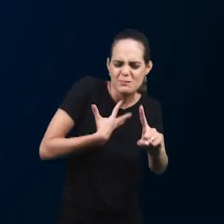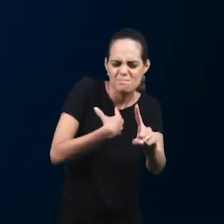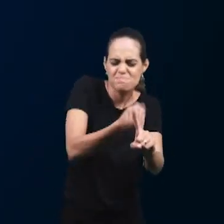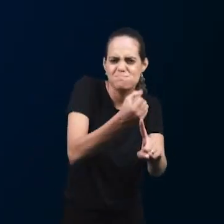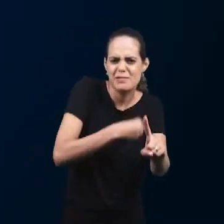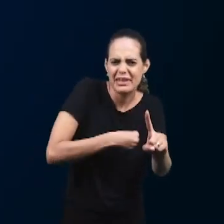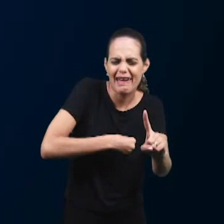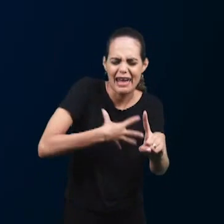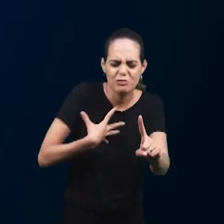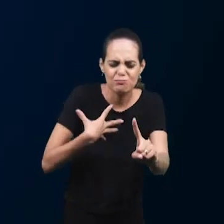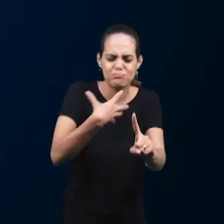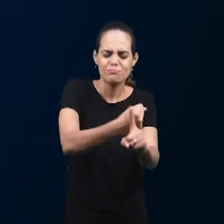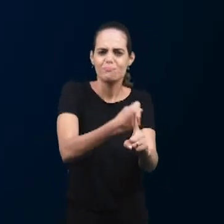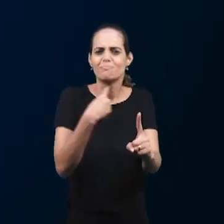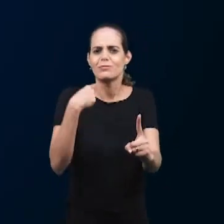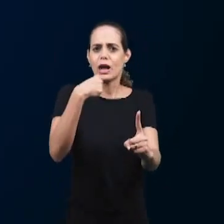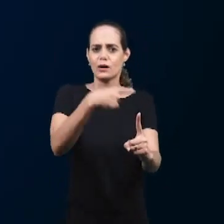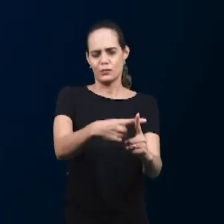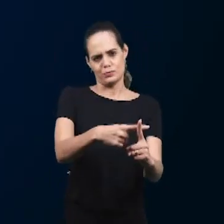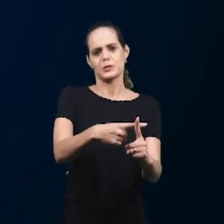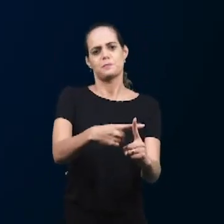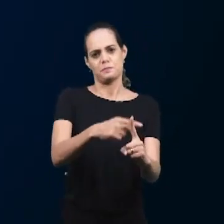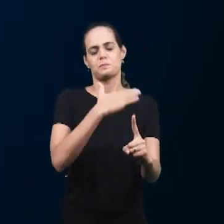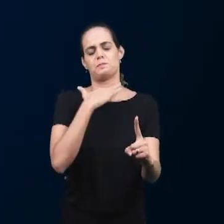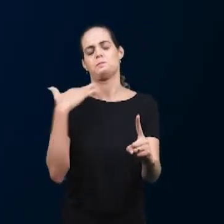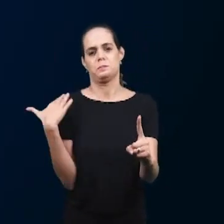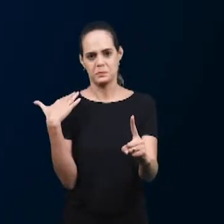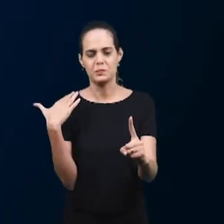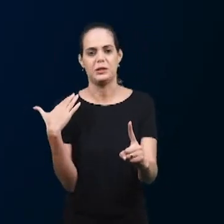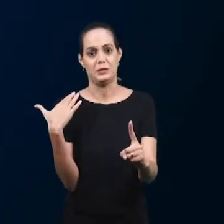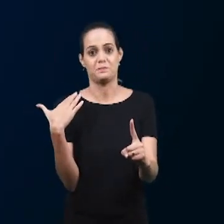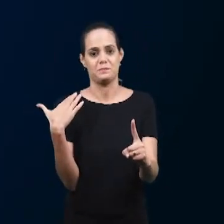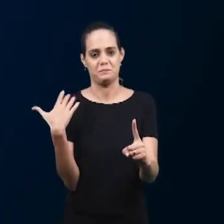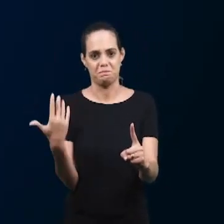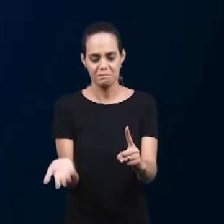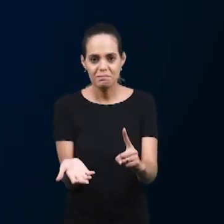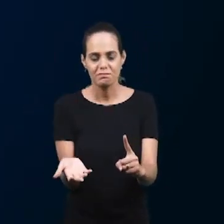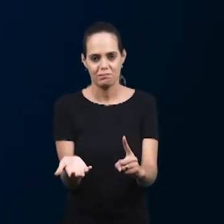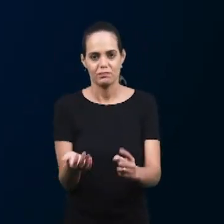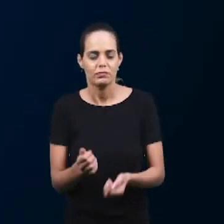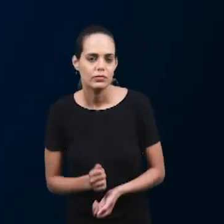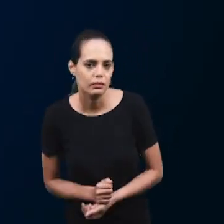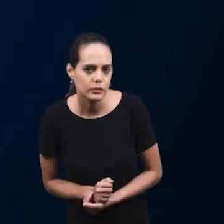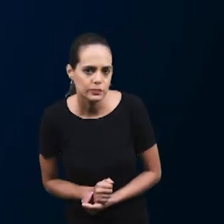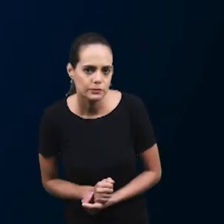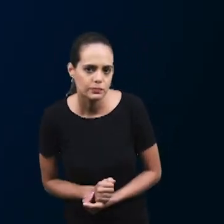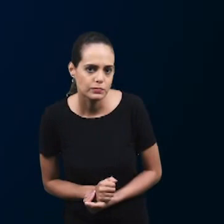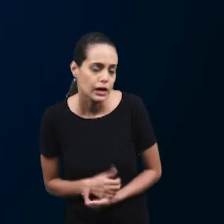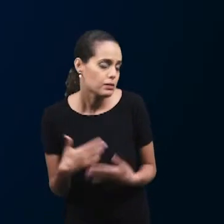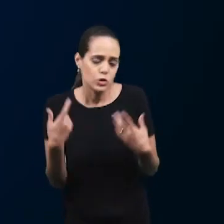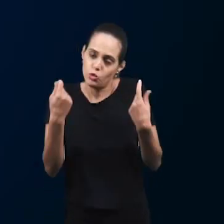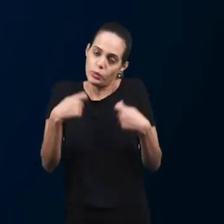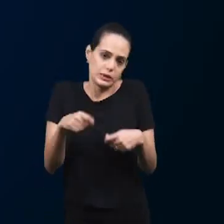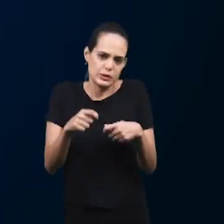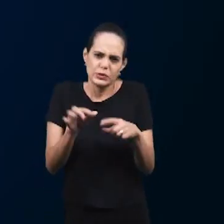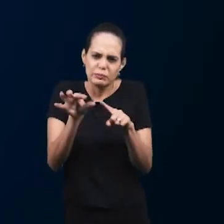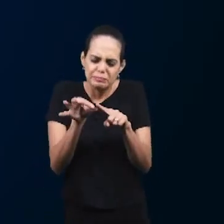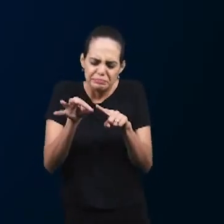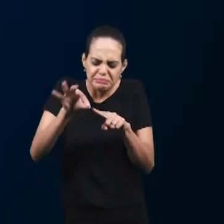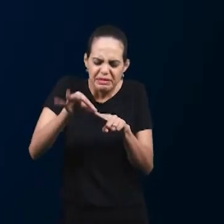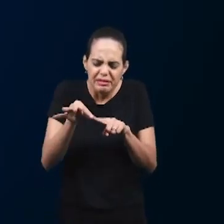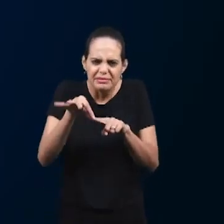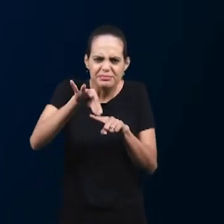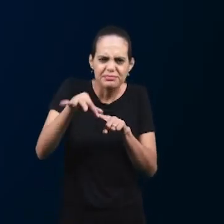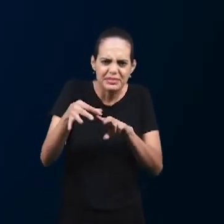estava sobre ele. O amargor dos nossos pecados, ele levaria sobre si na cruz. Não precisaria mais os discípulos